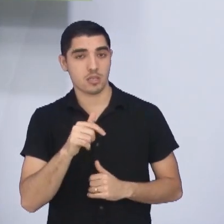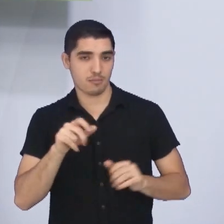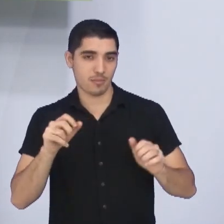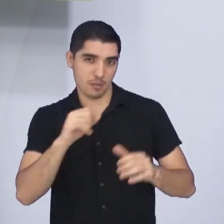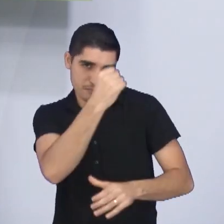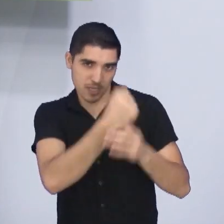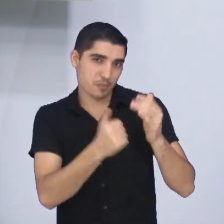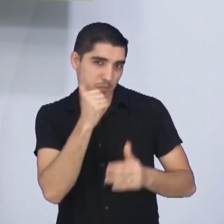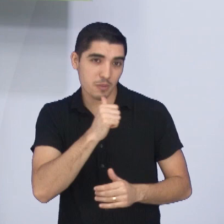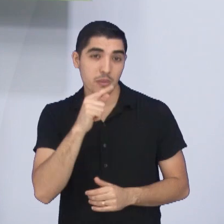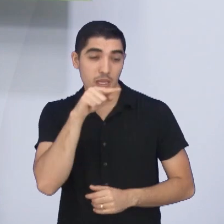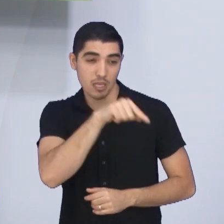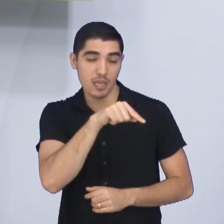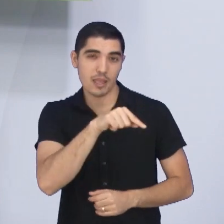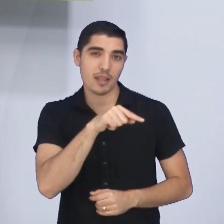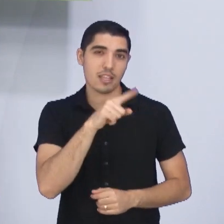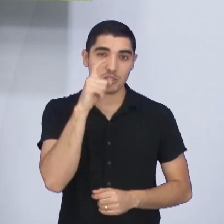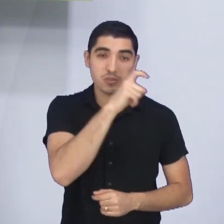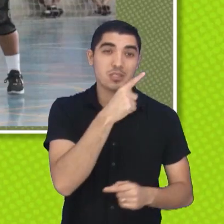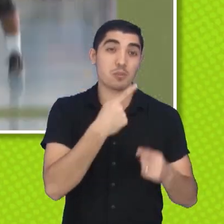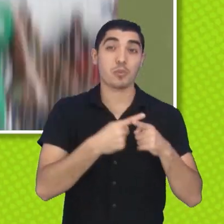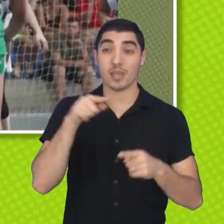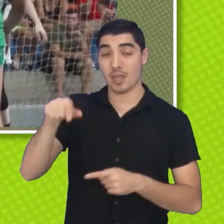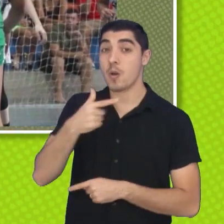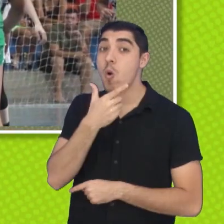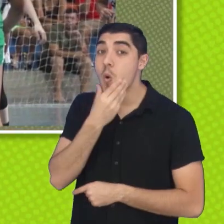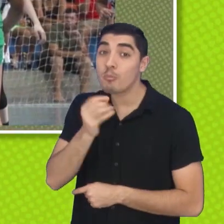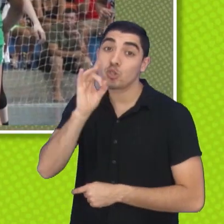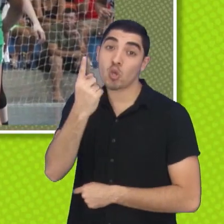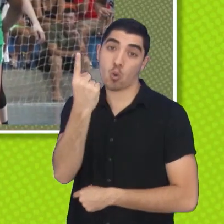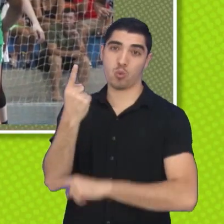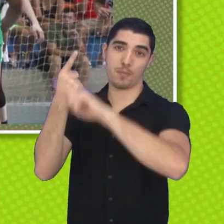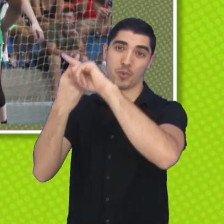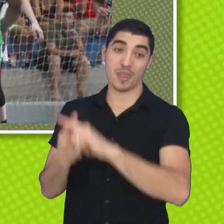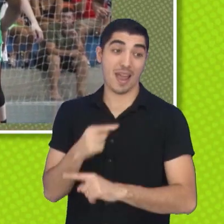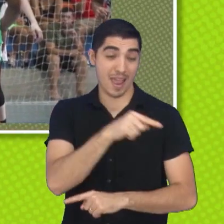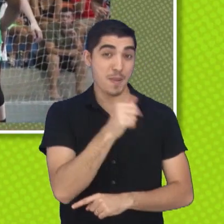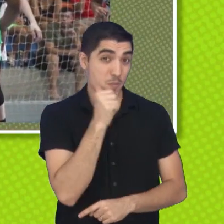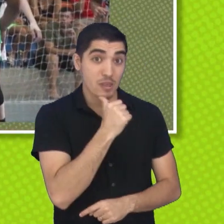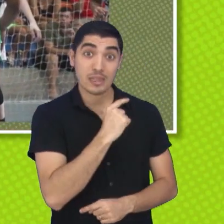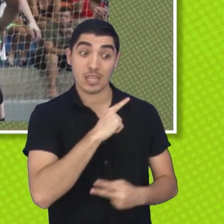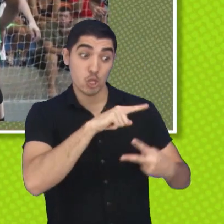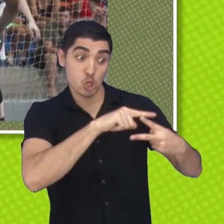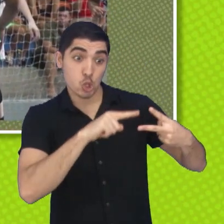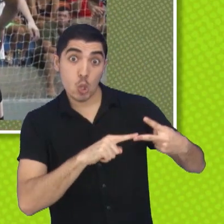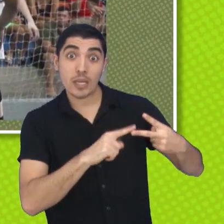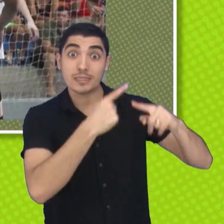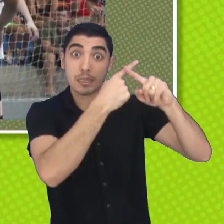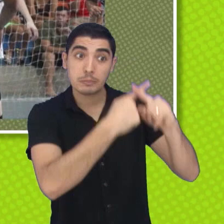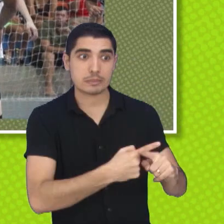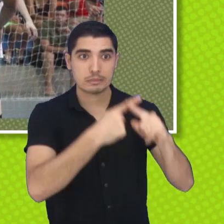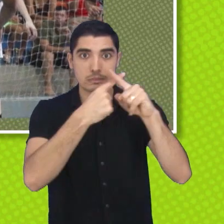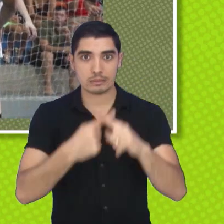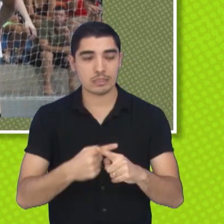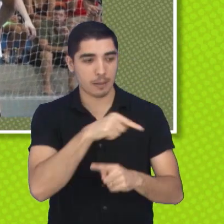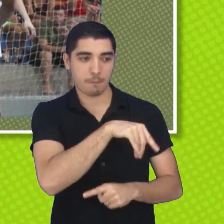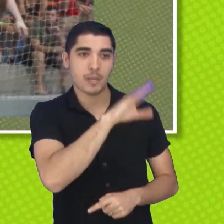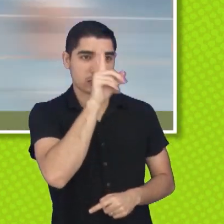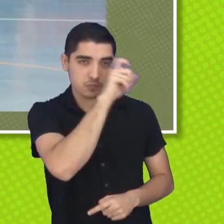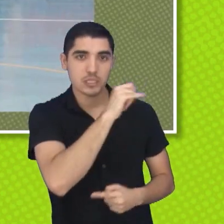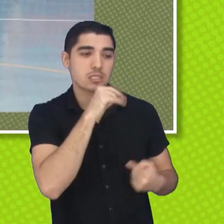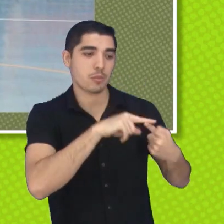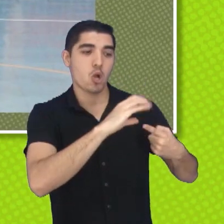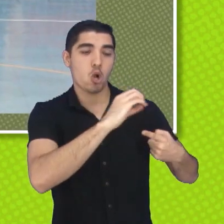time feminino para o masculino só tinha o NBB, né? Agora o feminino tem que lidar com a LBF e com a Copa Paulista, então acaba, a Copa São Paulo, né?